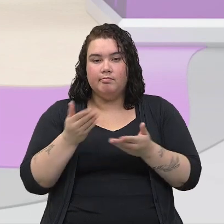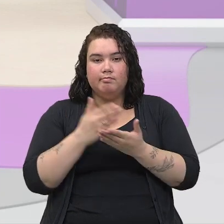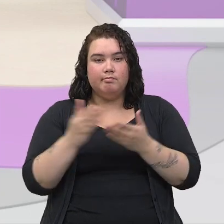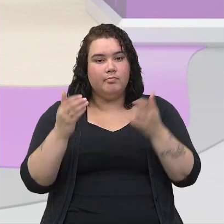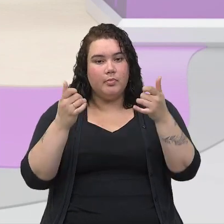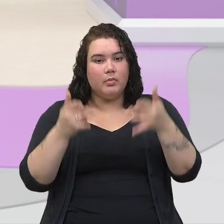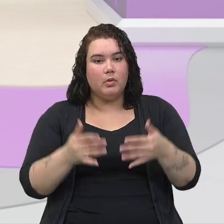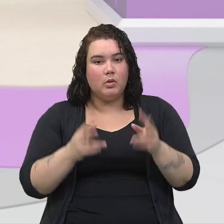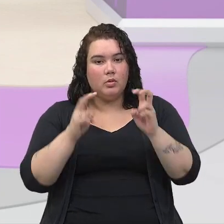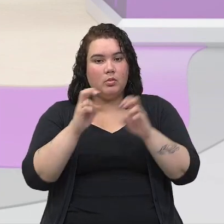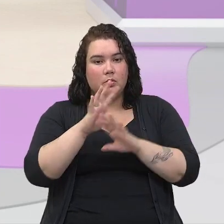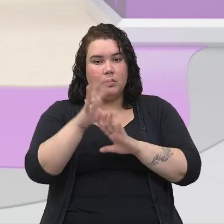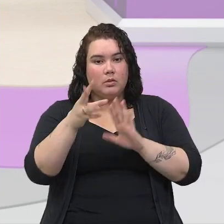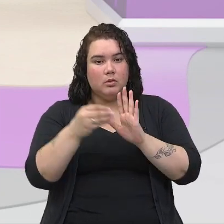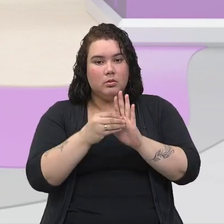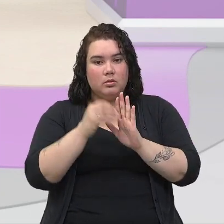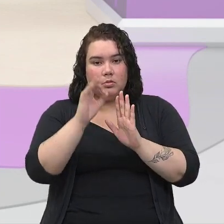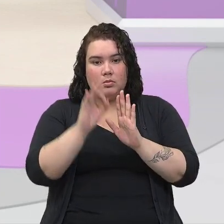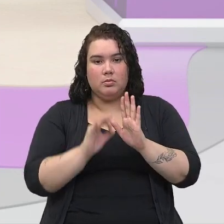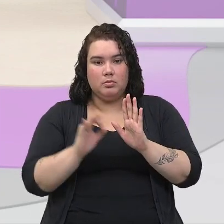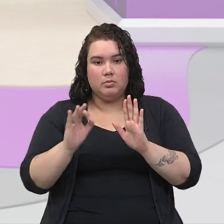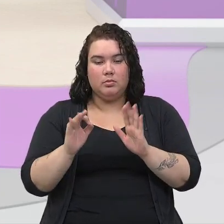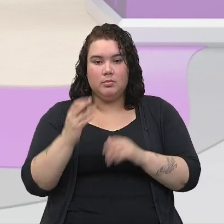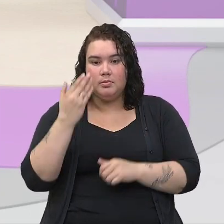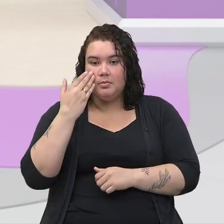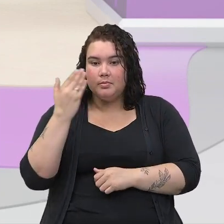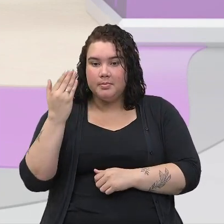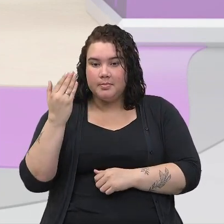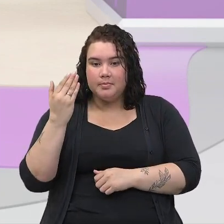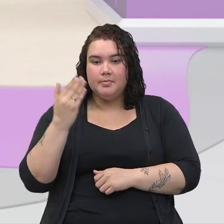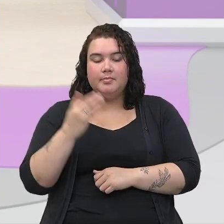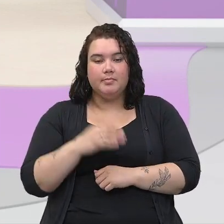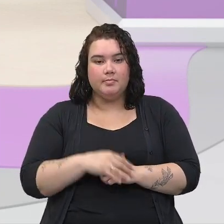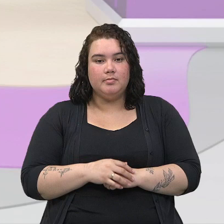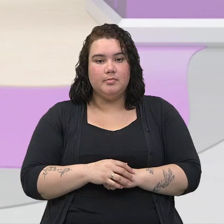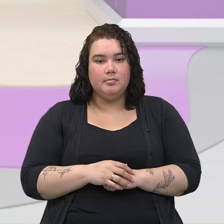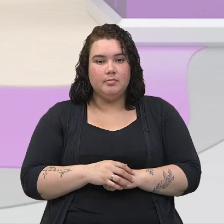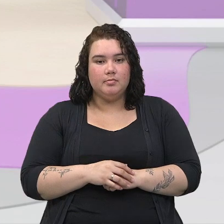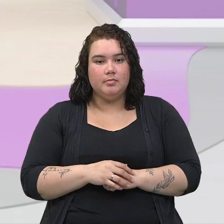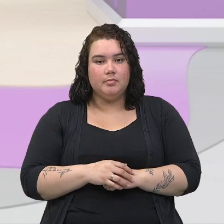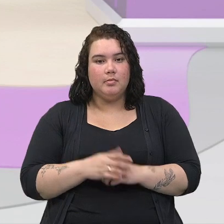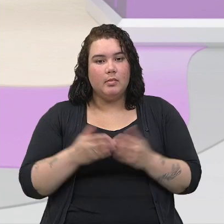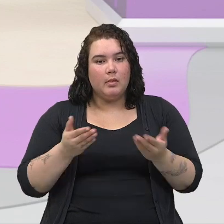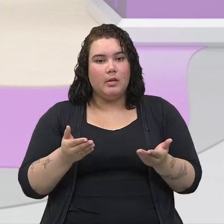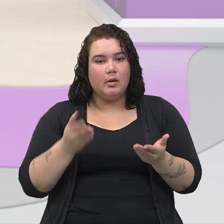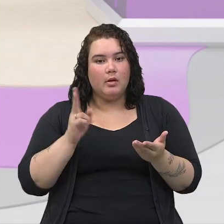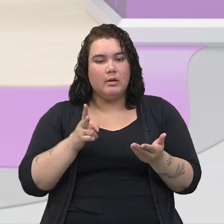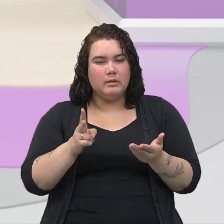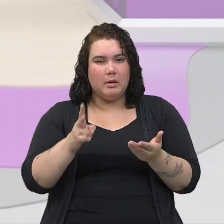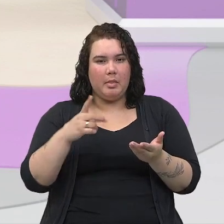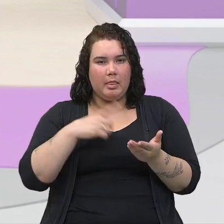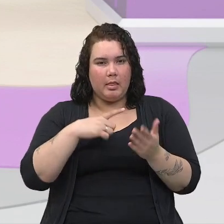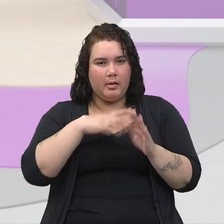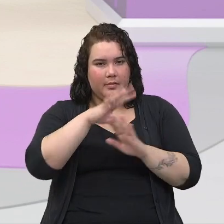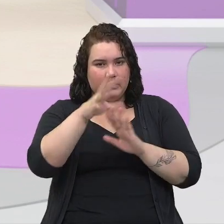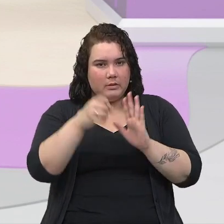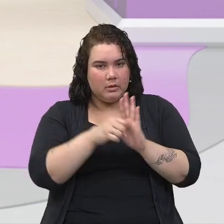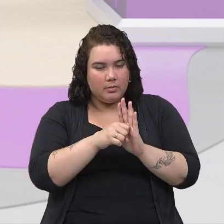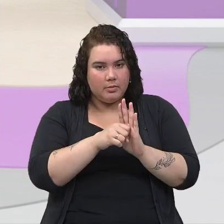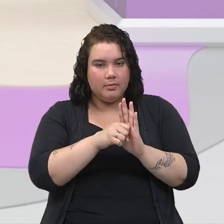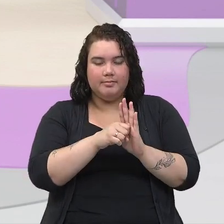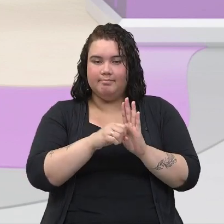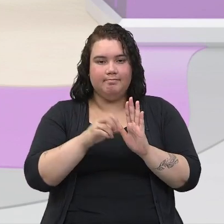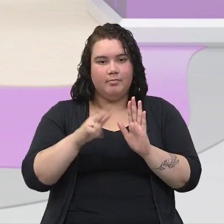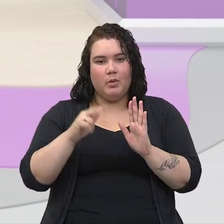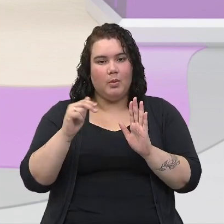porcentagem. Vamos apresentá-lo. Muito bem. Nem sempre ele esteve nesse formato, dessa forma.